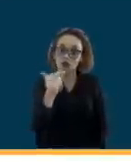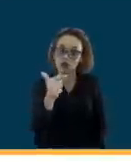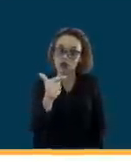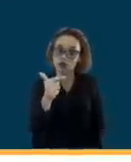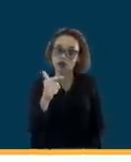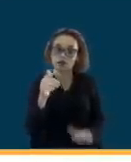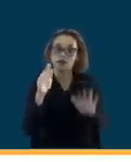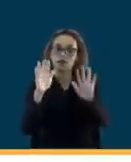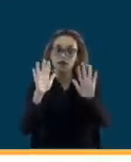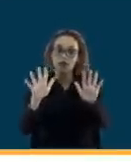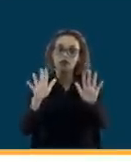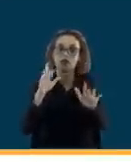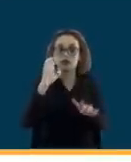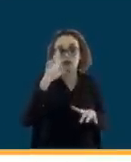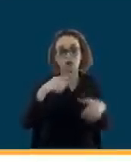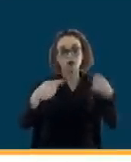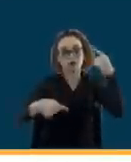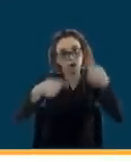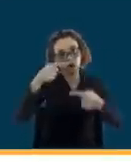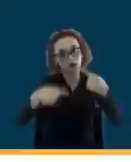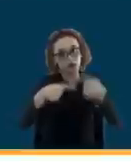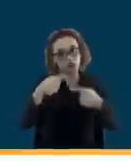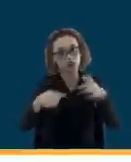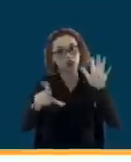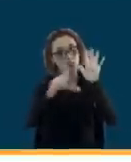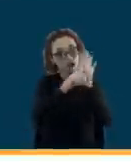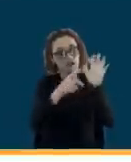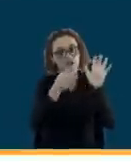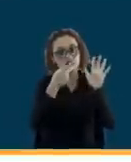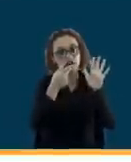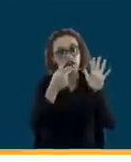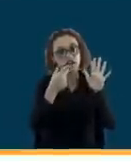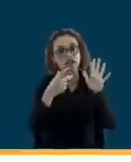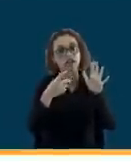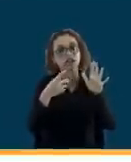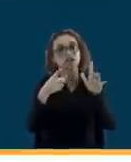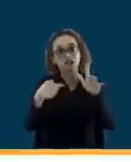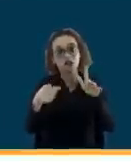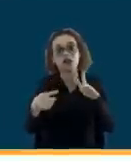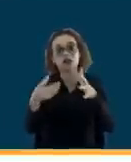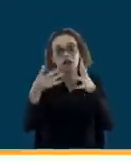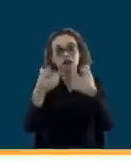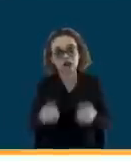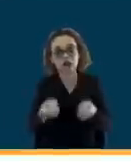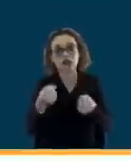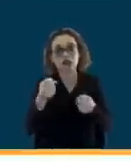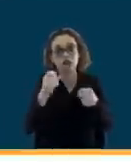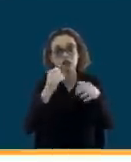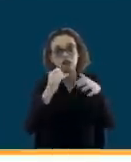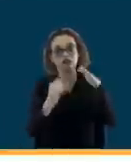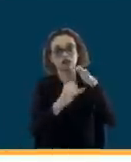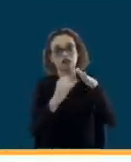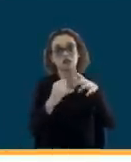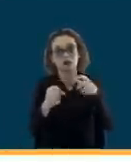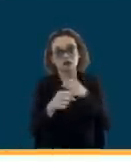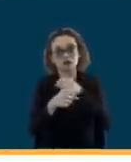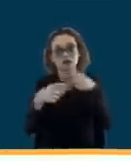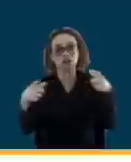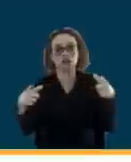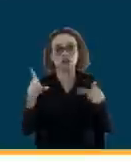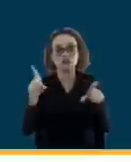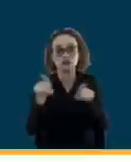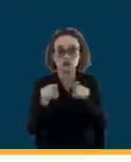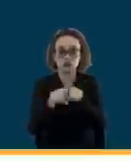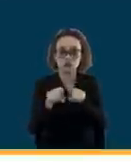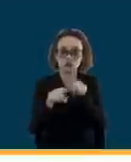lei faz, né, na medida em que ela abre a possibilidade desse reconhecimento mais amplo. E você, que na verdade é um dos formuladores também, se não formulador